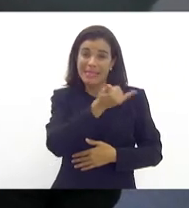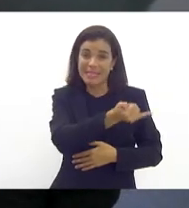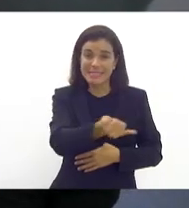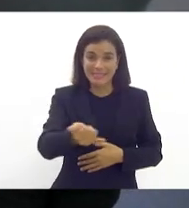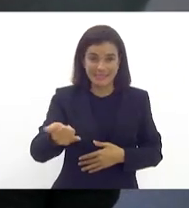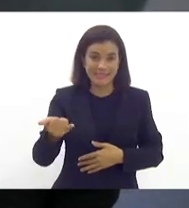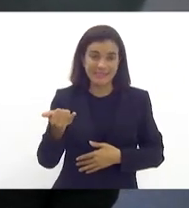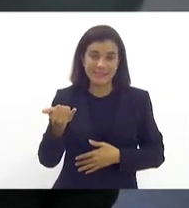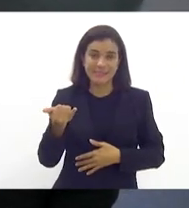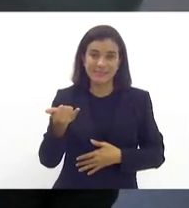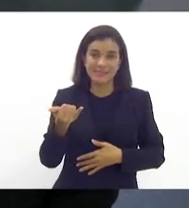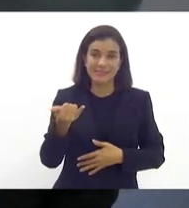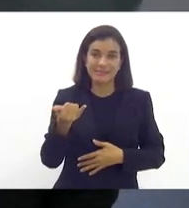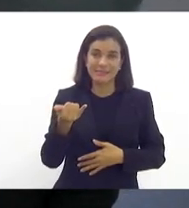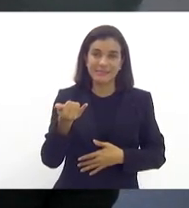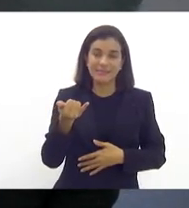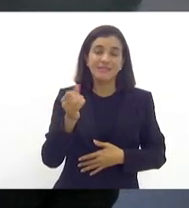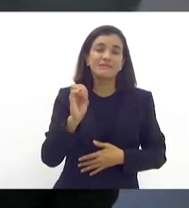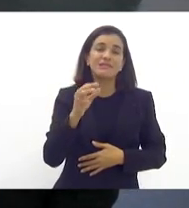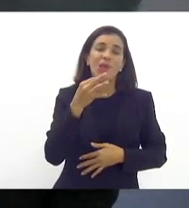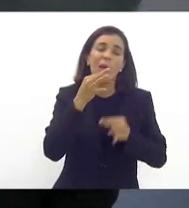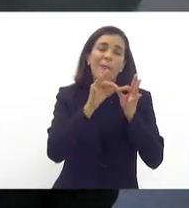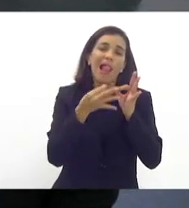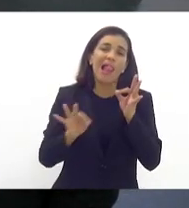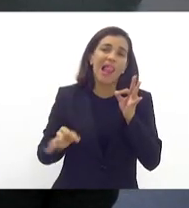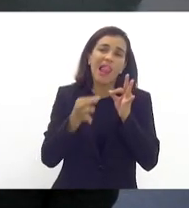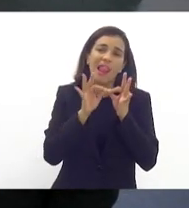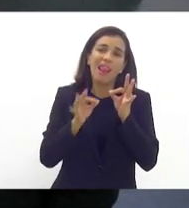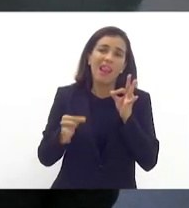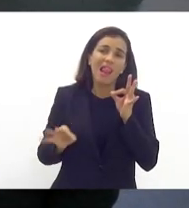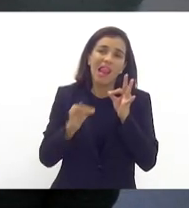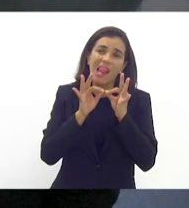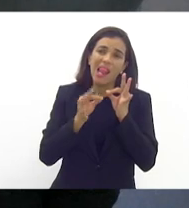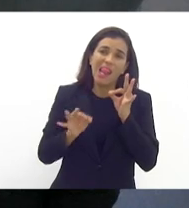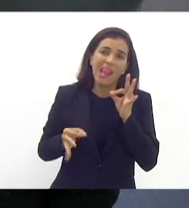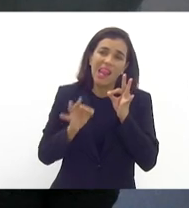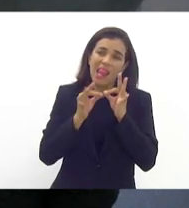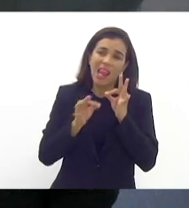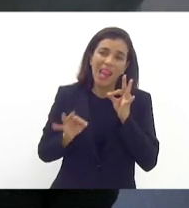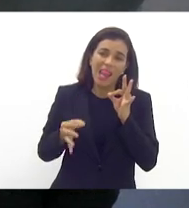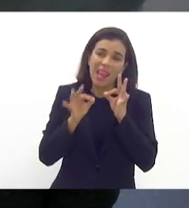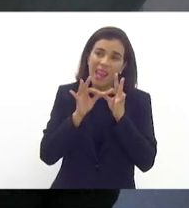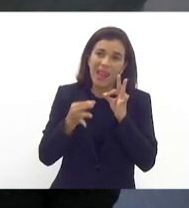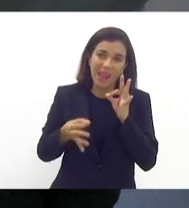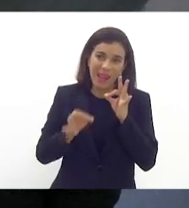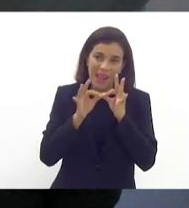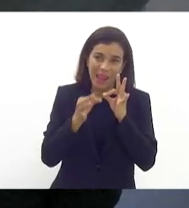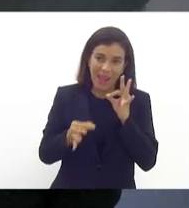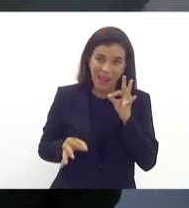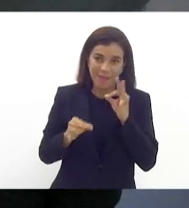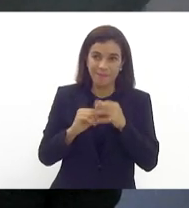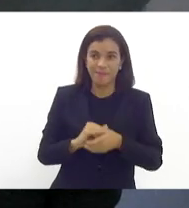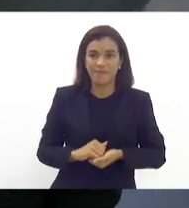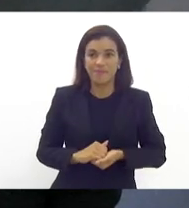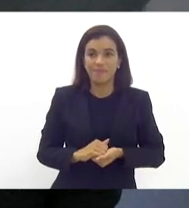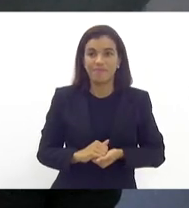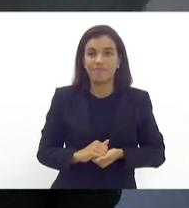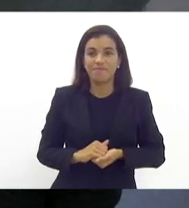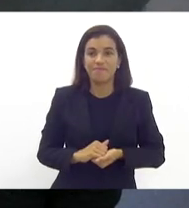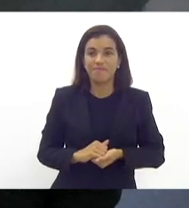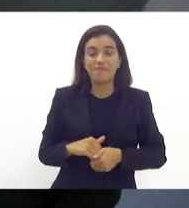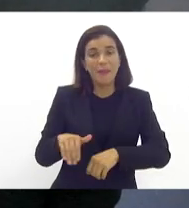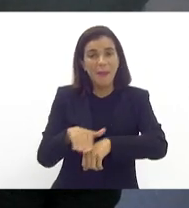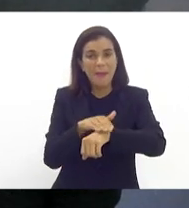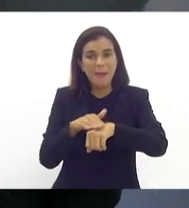aqui se eu me estender alguma coisa né um pouco além sou ten a pele